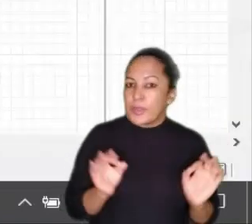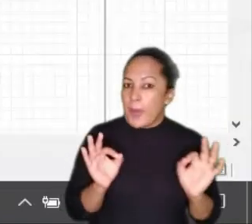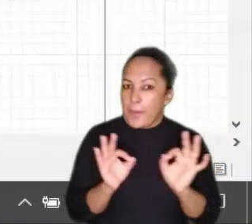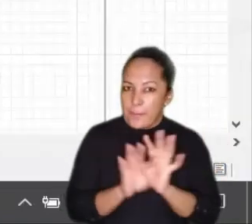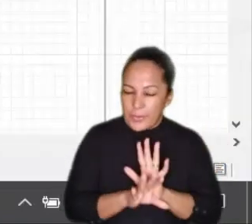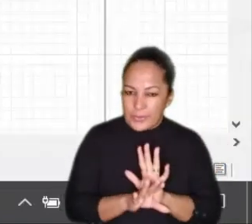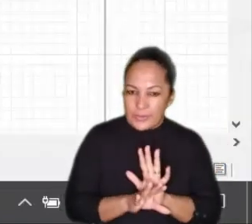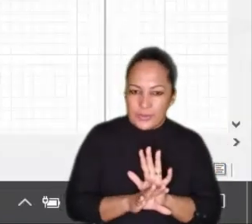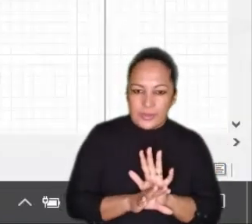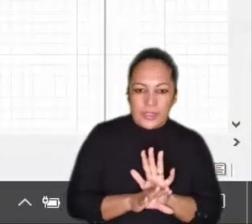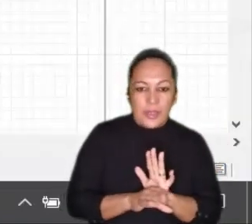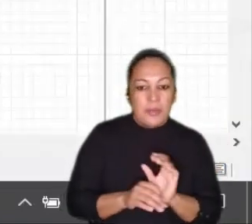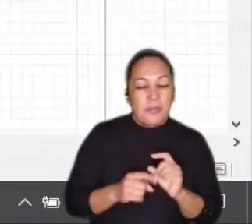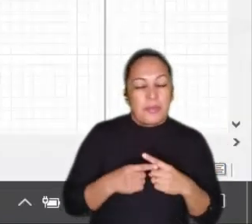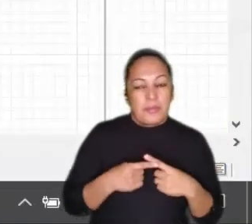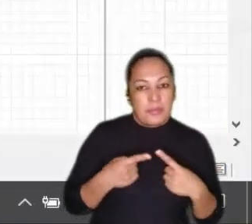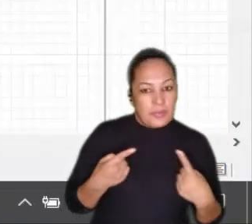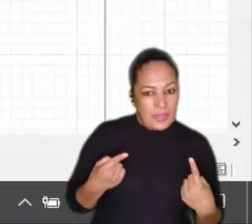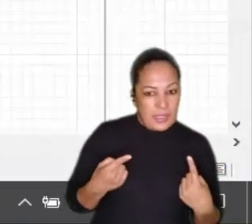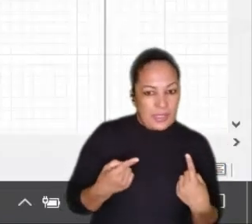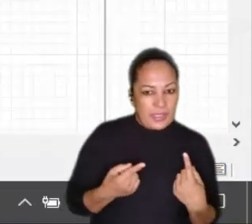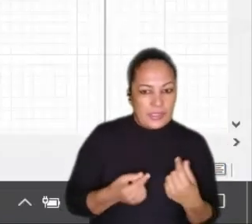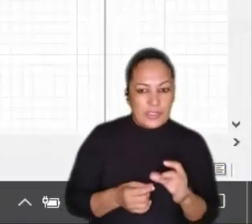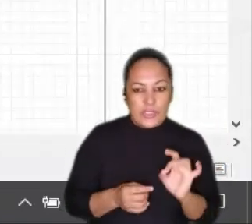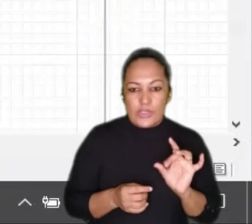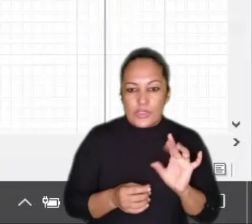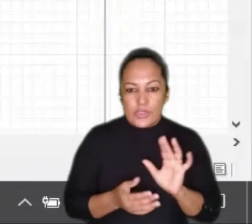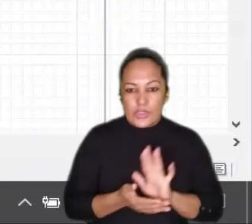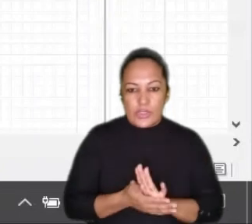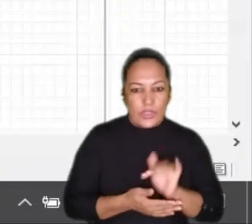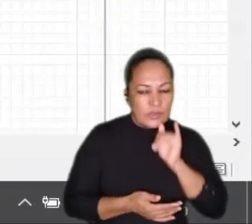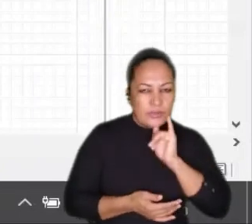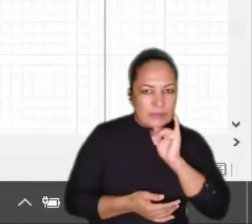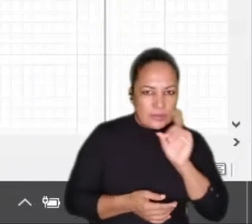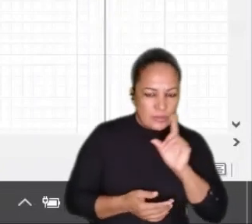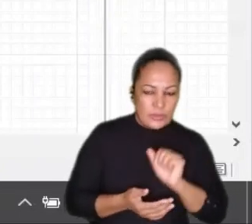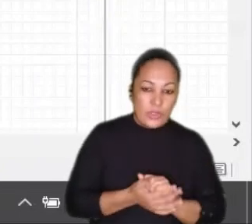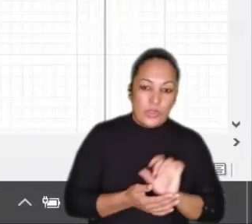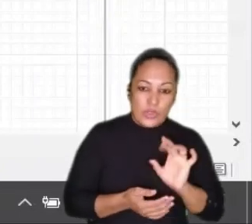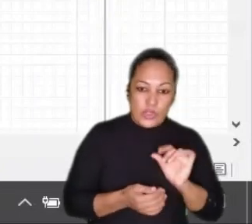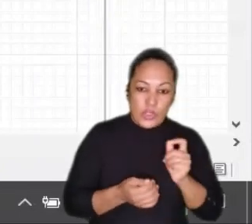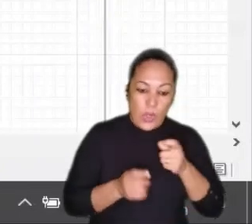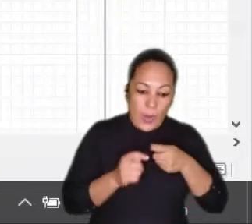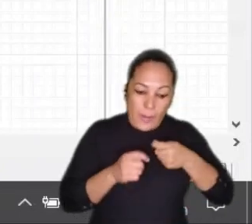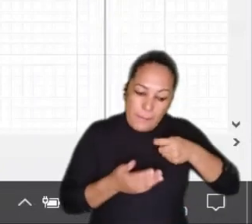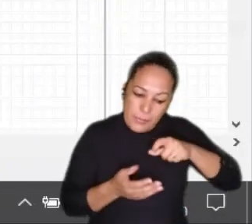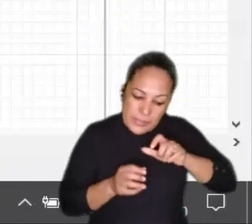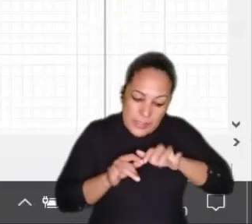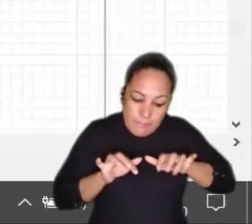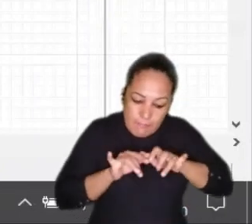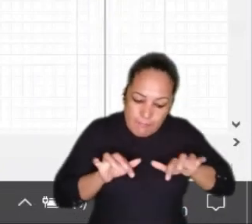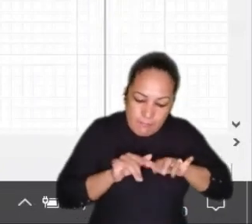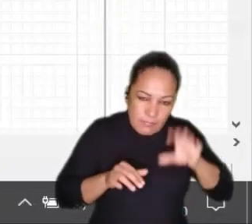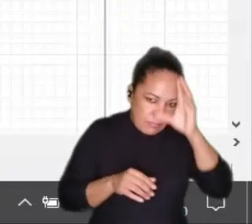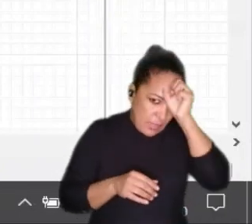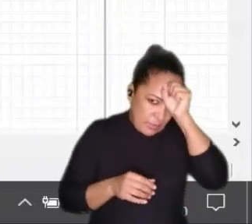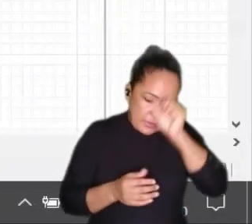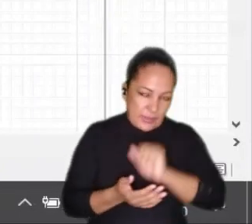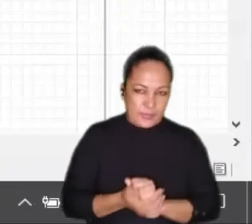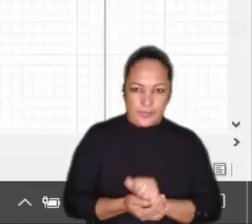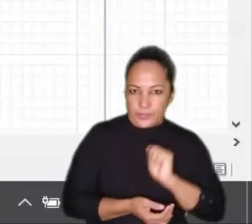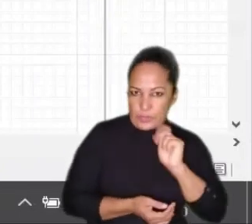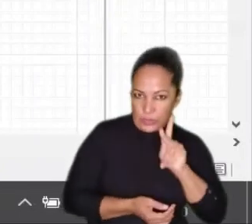e ficar tudo easy. Tá? Mas nada disso, ninguém vai gerar SQL através do modelo aqui, não. A gente vai fazer o SQL na mão para